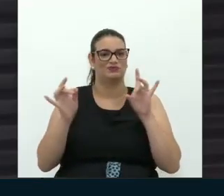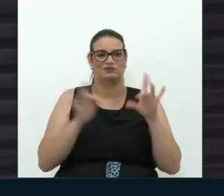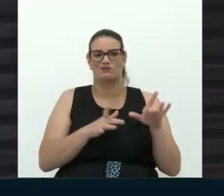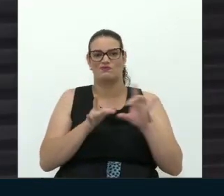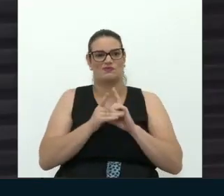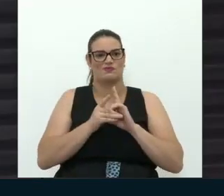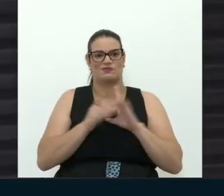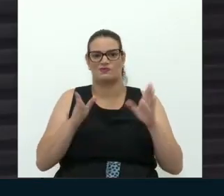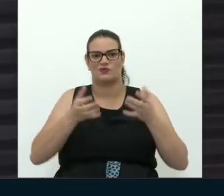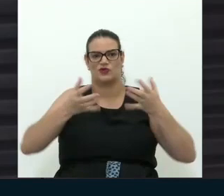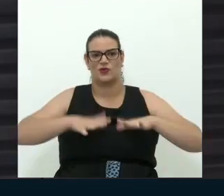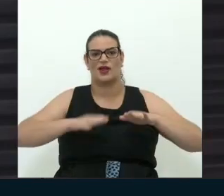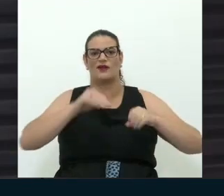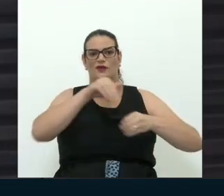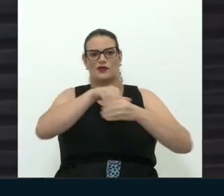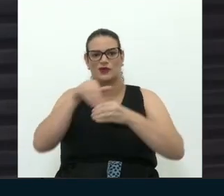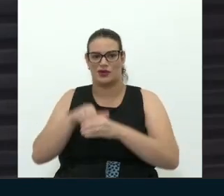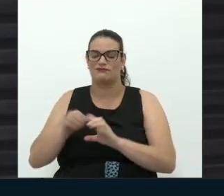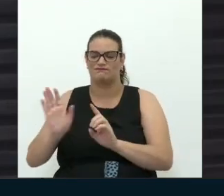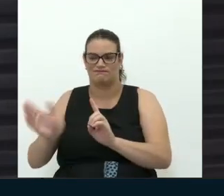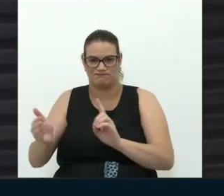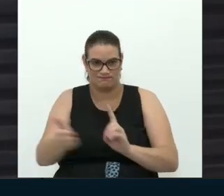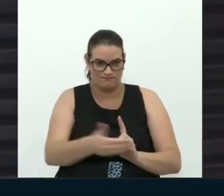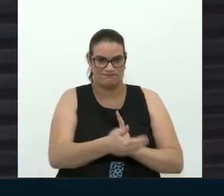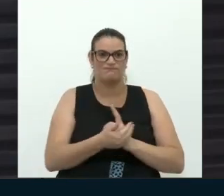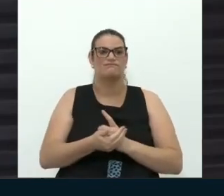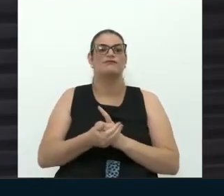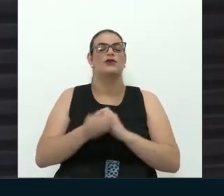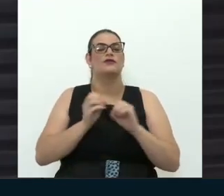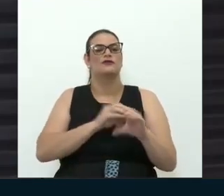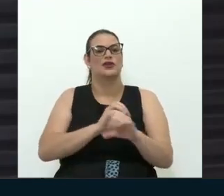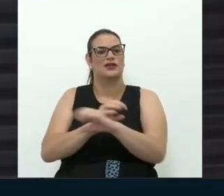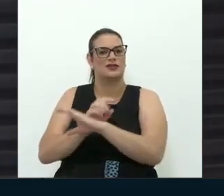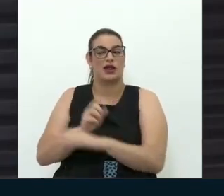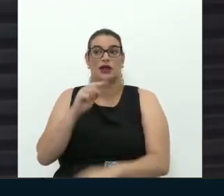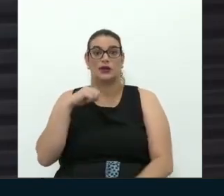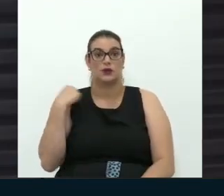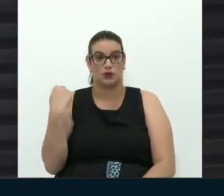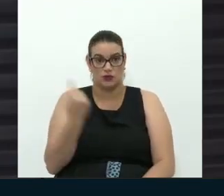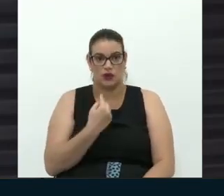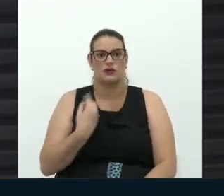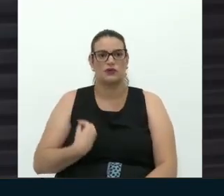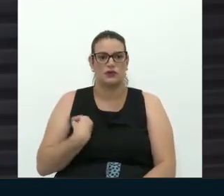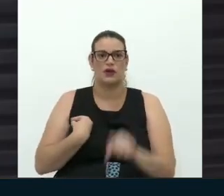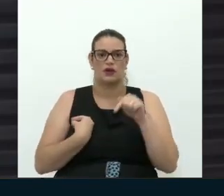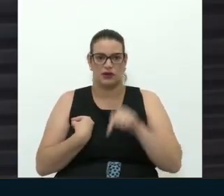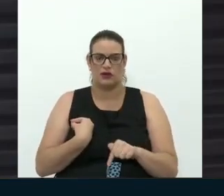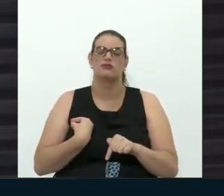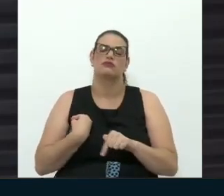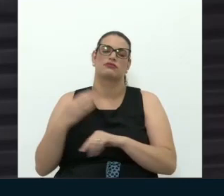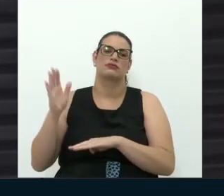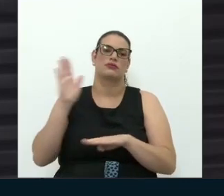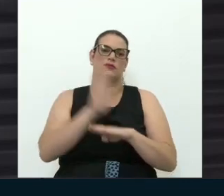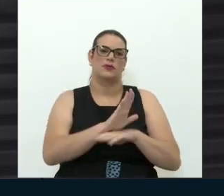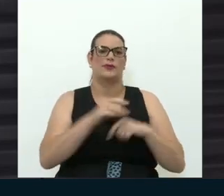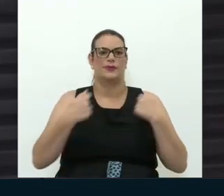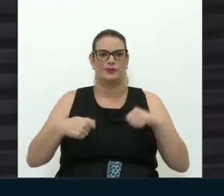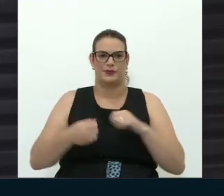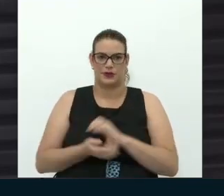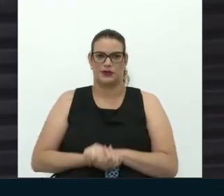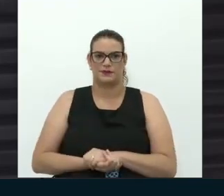democracia a gente precisa resgatar esses jovens e cabe a todos e todas aqui fazer isso